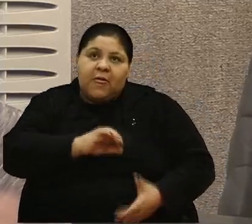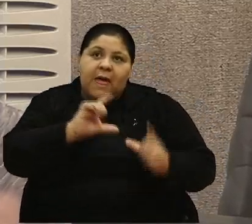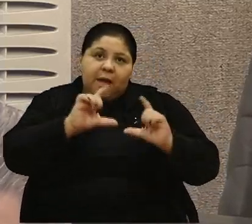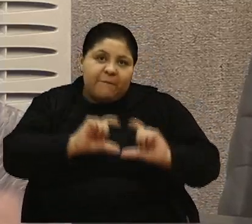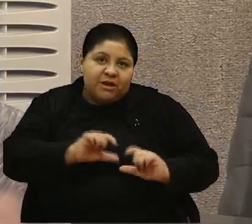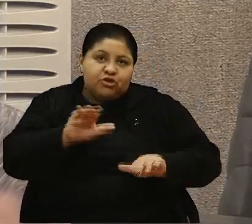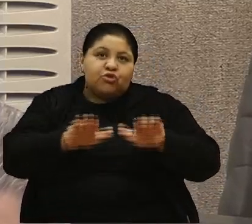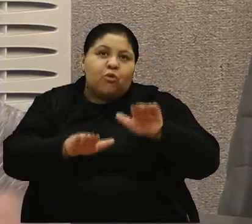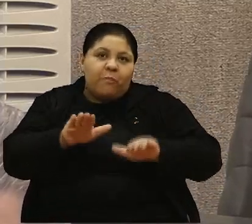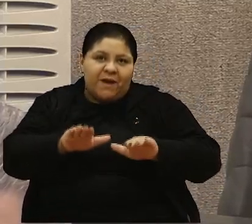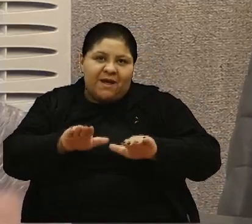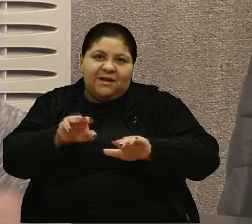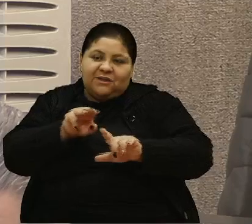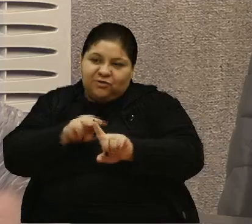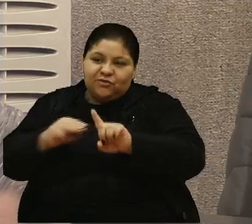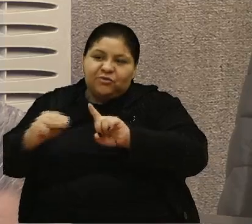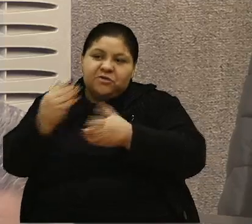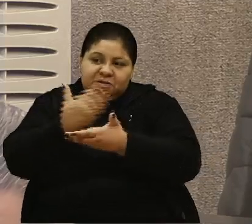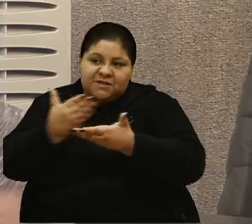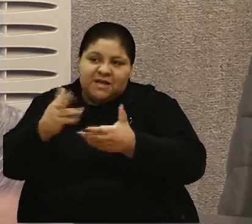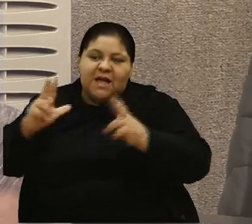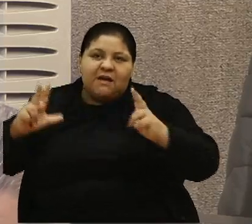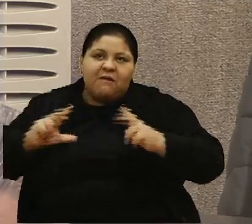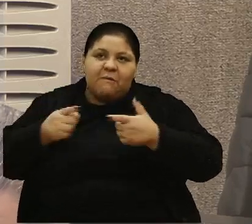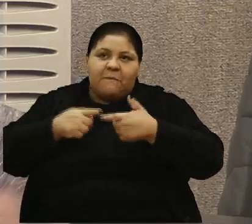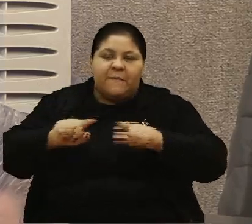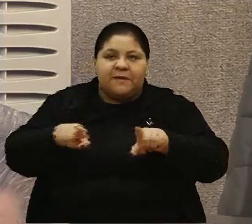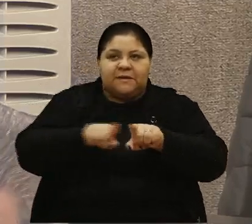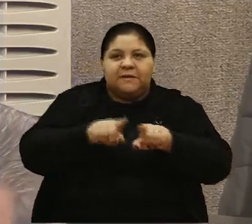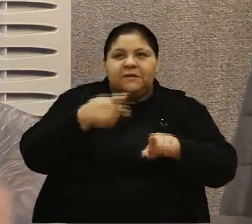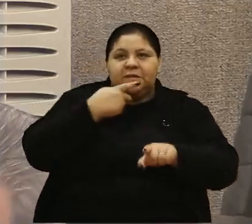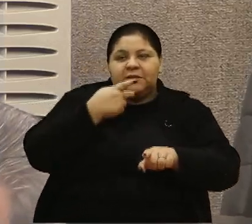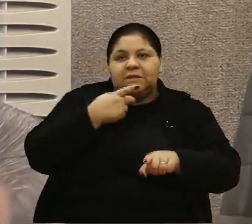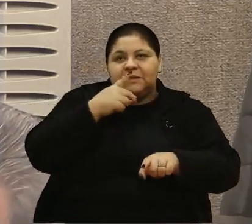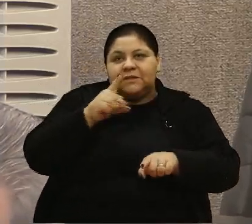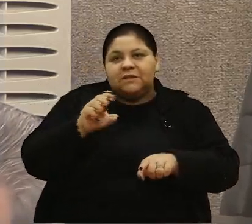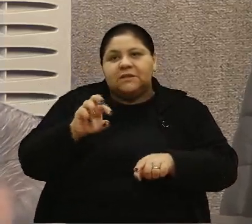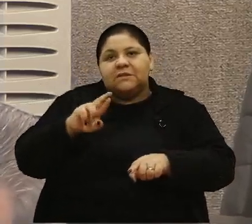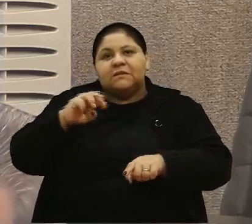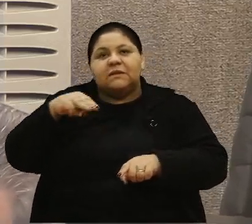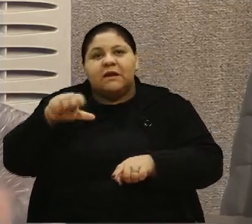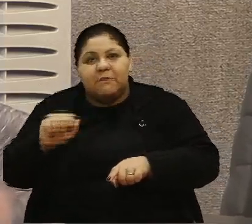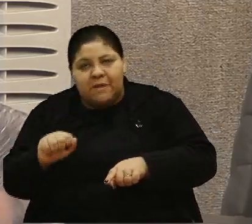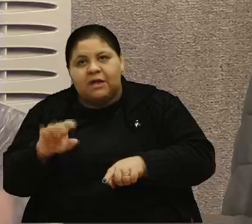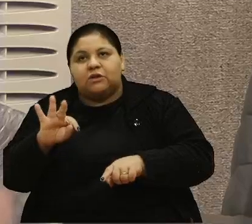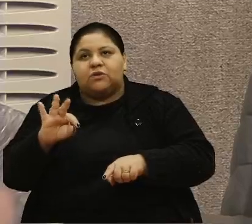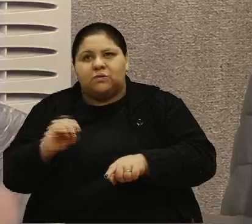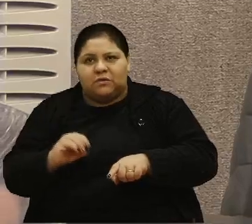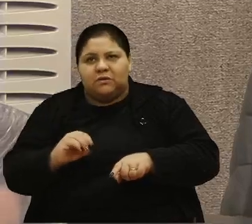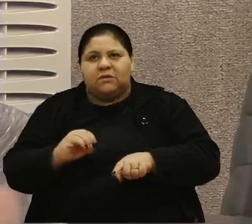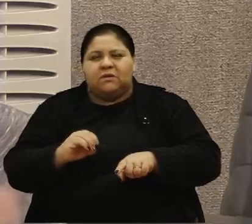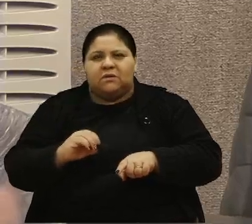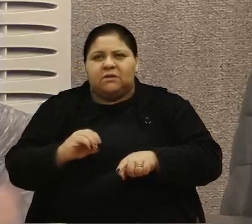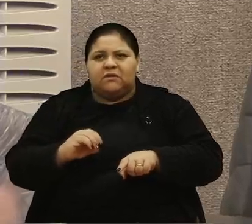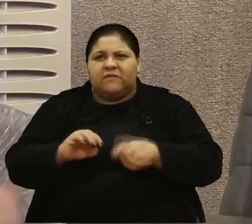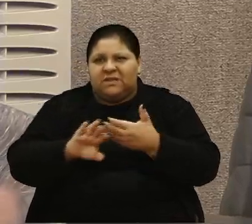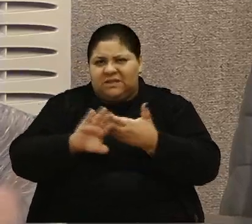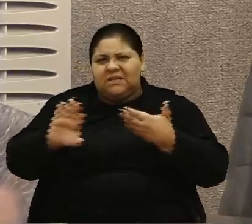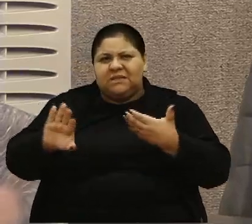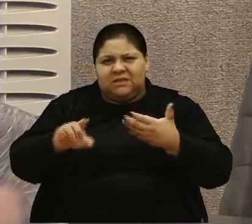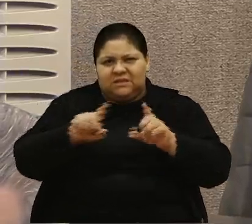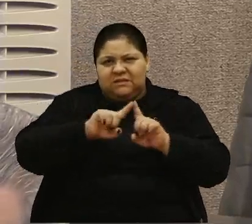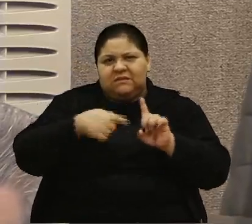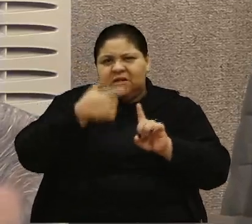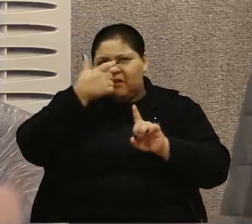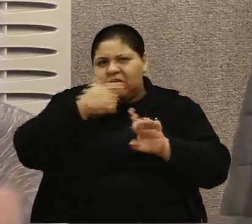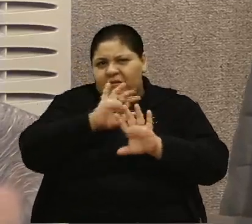ganhar no mercado, na iniciativa privada. Mas também me falou da questão da dermatologia por esta preocupação que uma das dermatos vai sair de licença maternidade, algo nesse sentido.